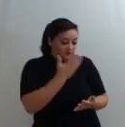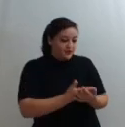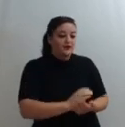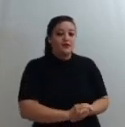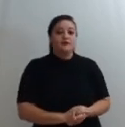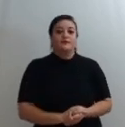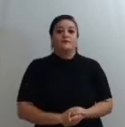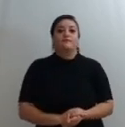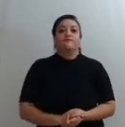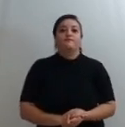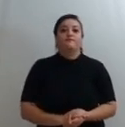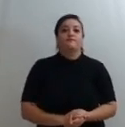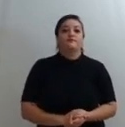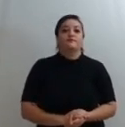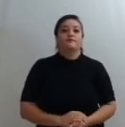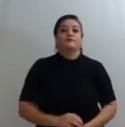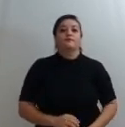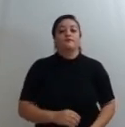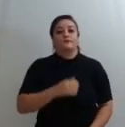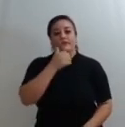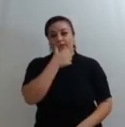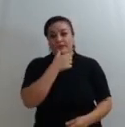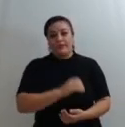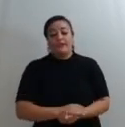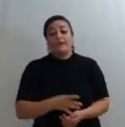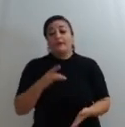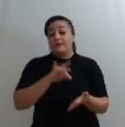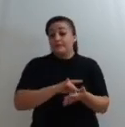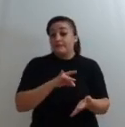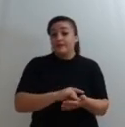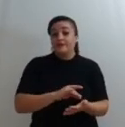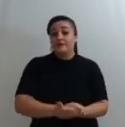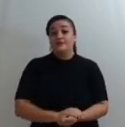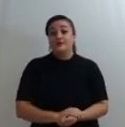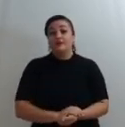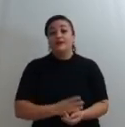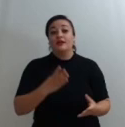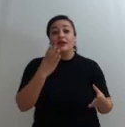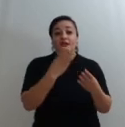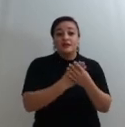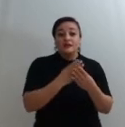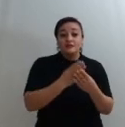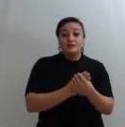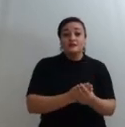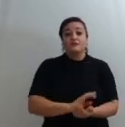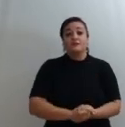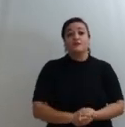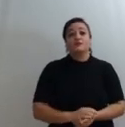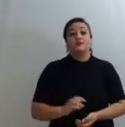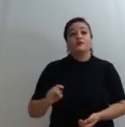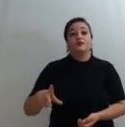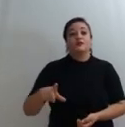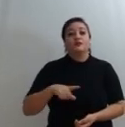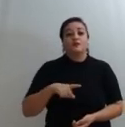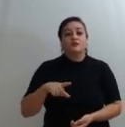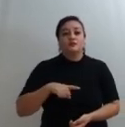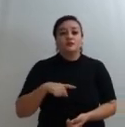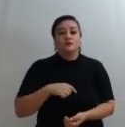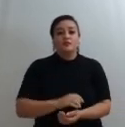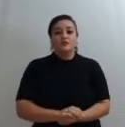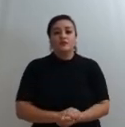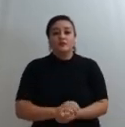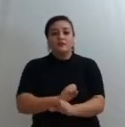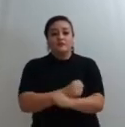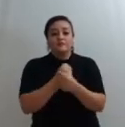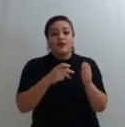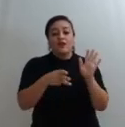defesa, na verdade, esse processo, como nós sabemos, e foi dito aqui pela defesa, é uma medida